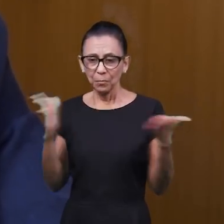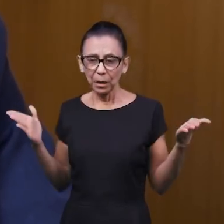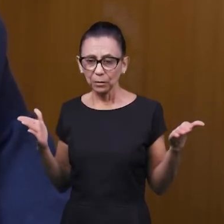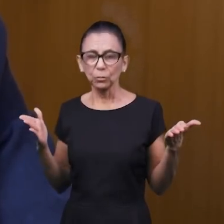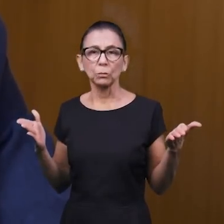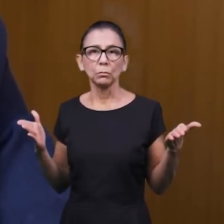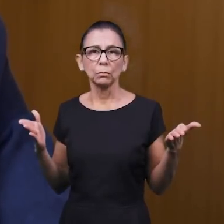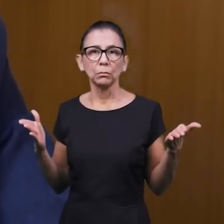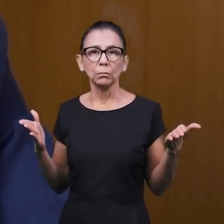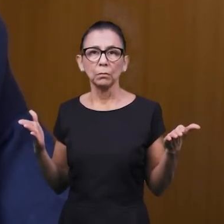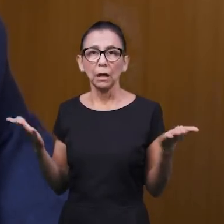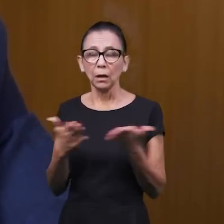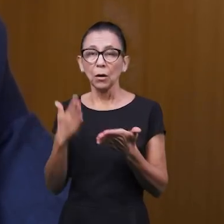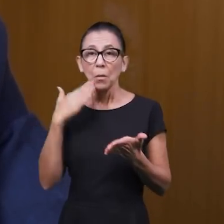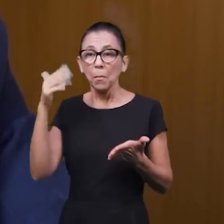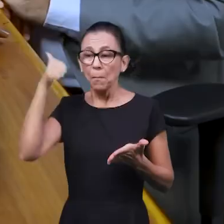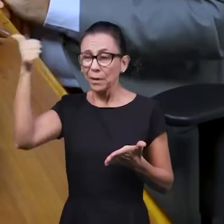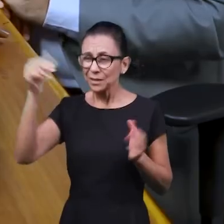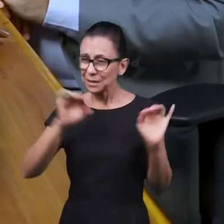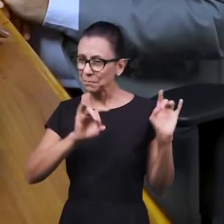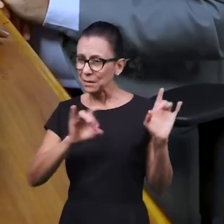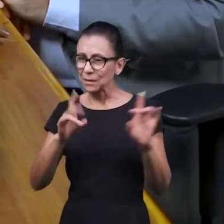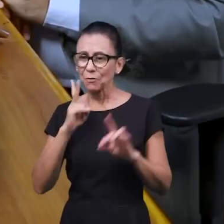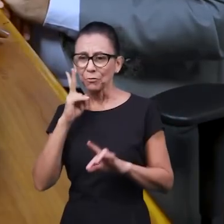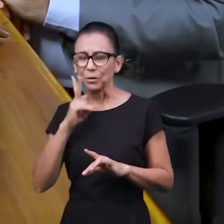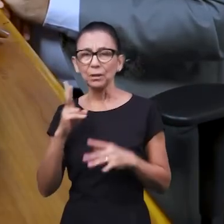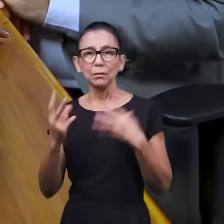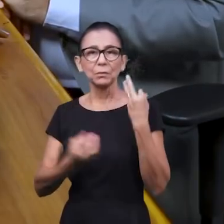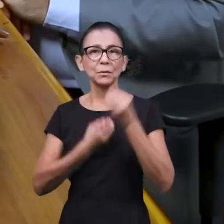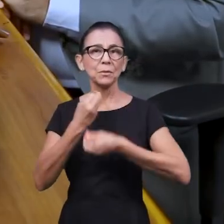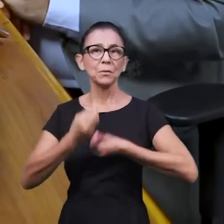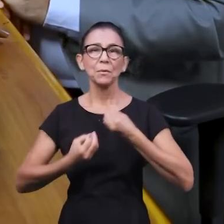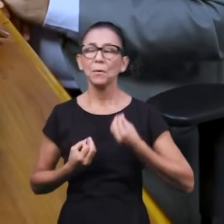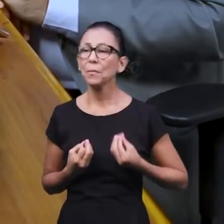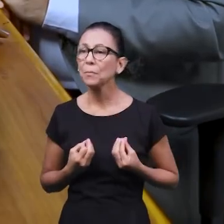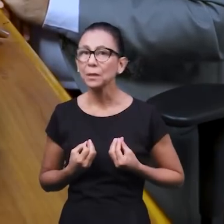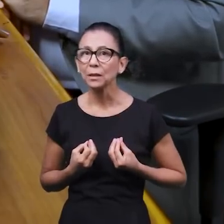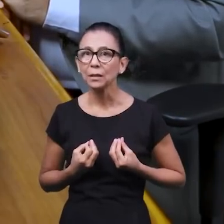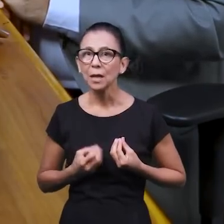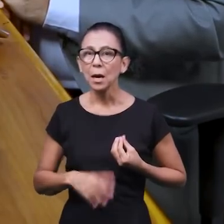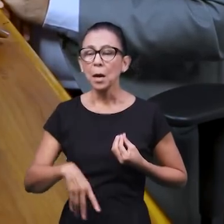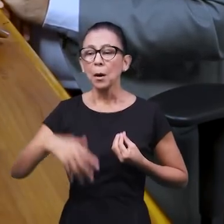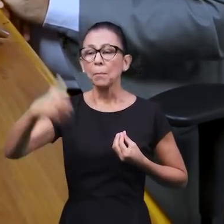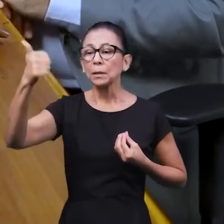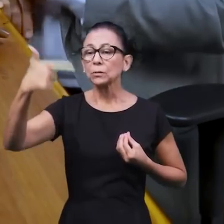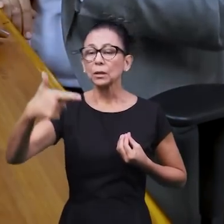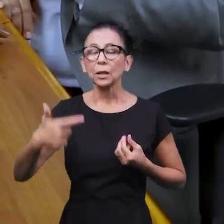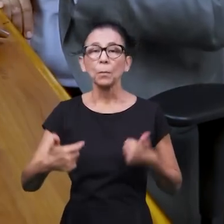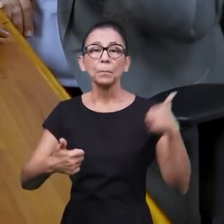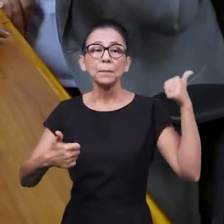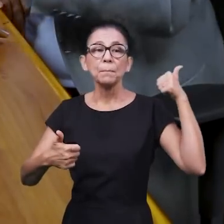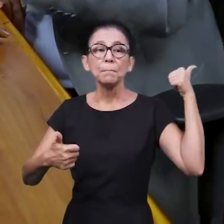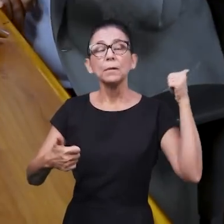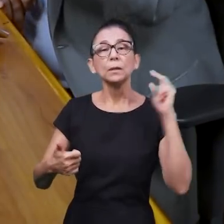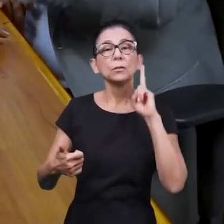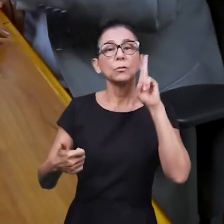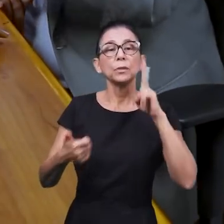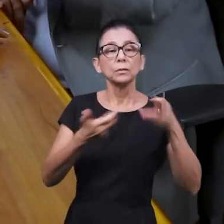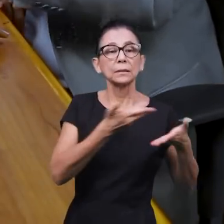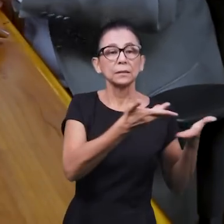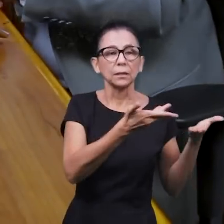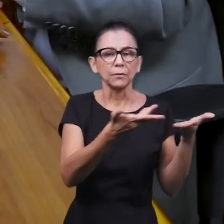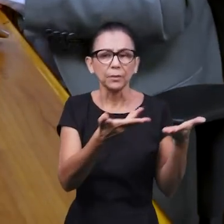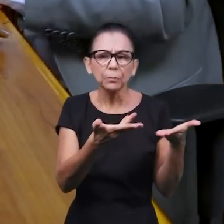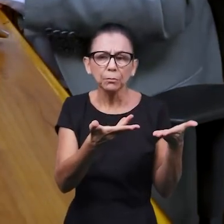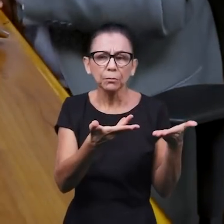sempre acontece. Né? Sempre acontece. E o detalhe é que Jesus reagiu a um pedido. Foram a ele para pedir